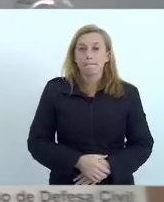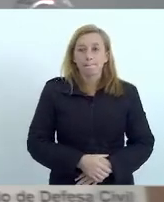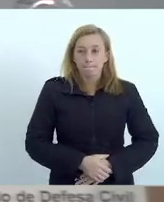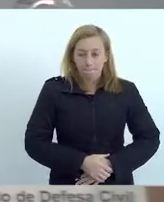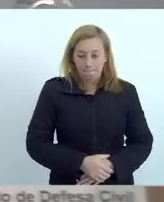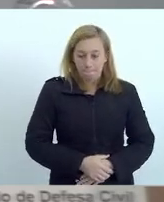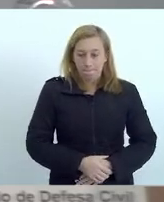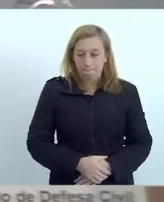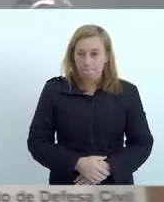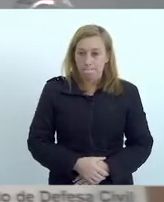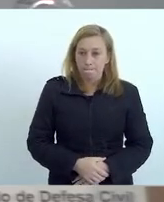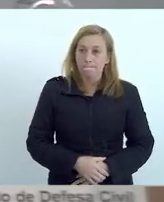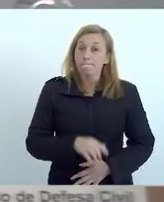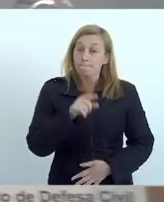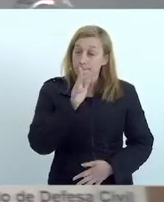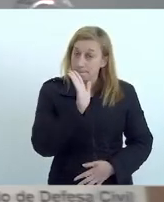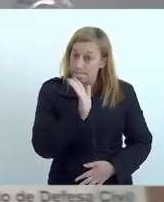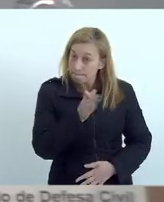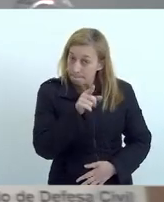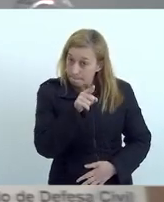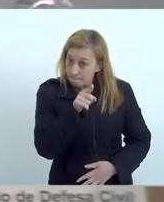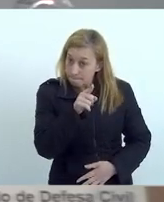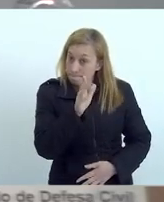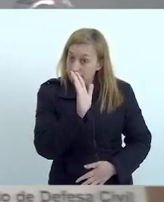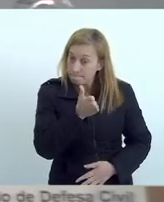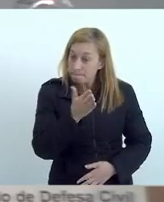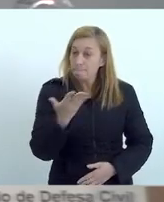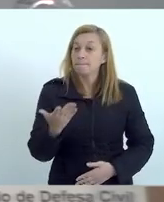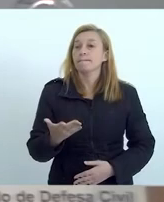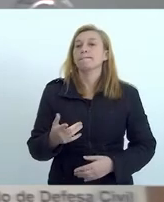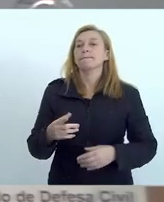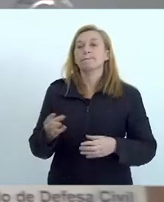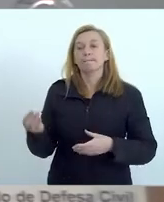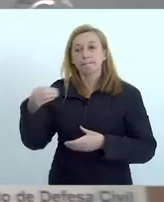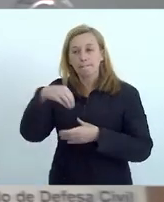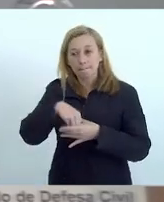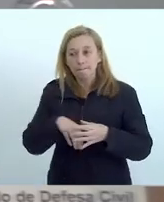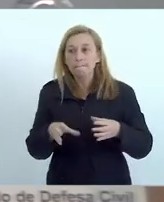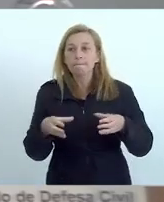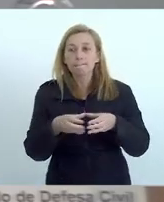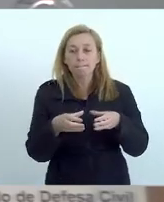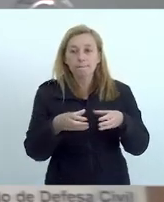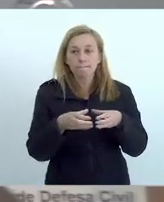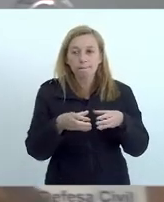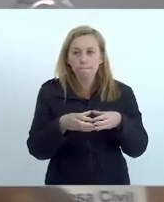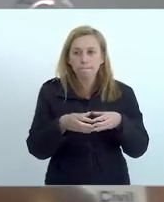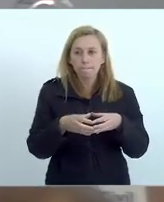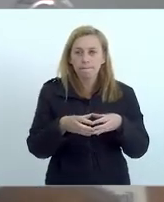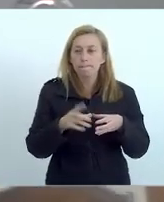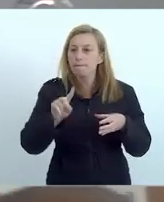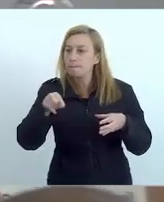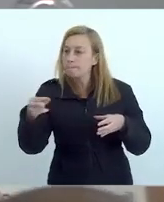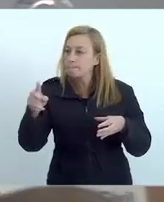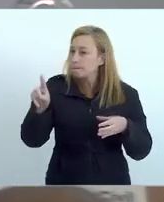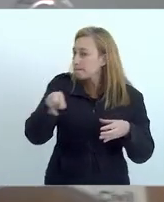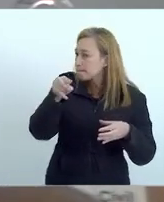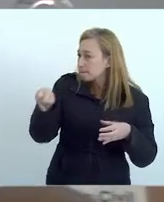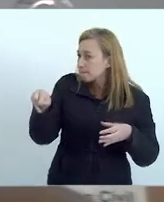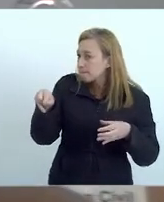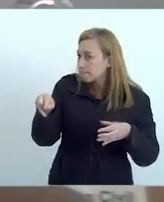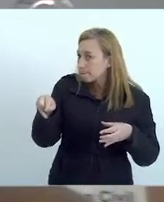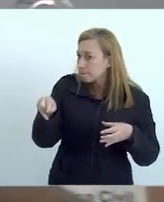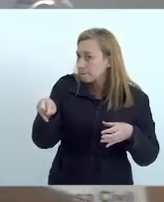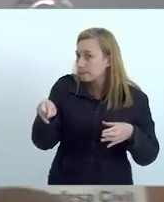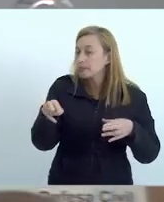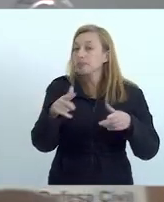você você já estava servindo uma corporação e você foi excluído da Corporação